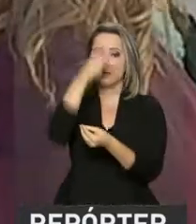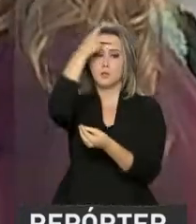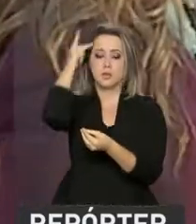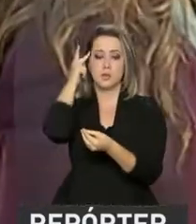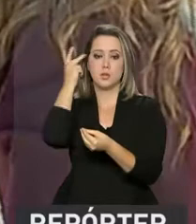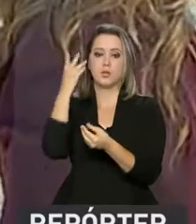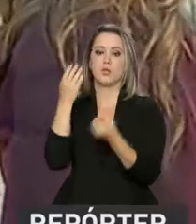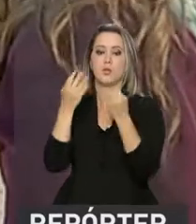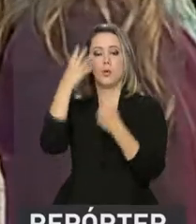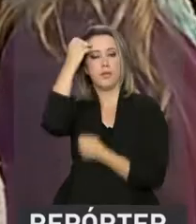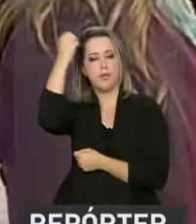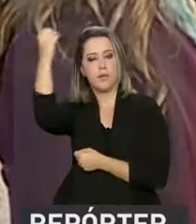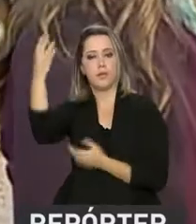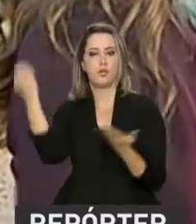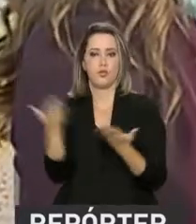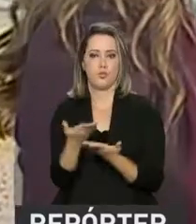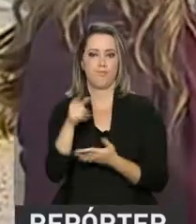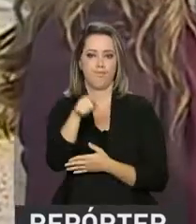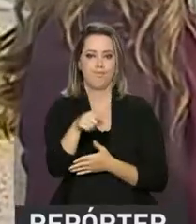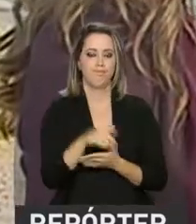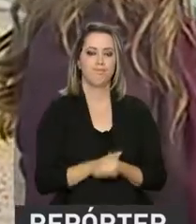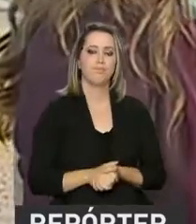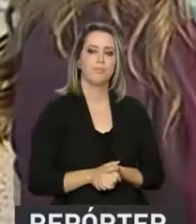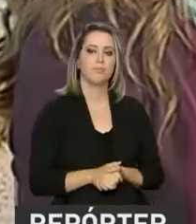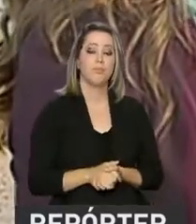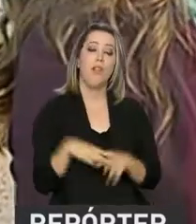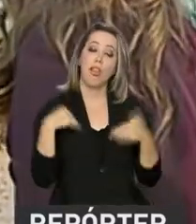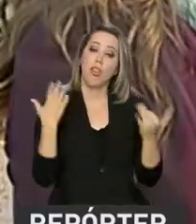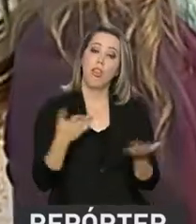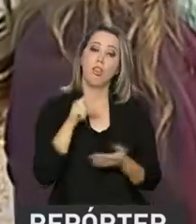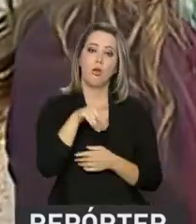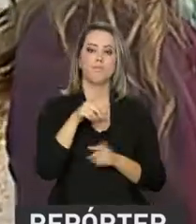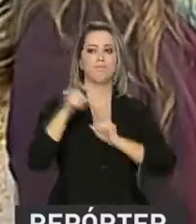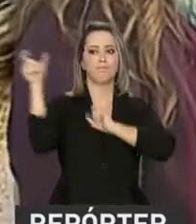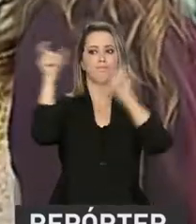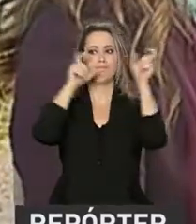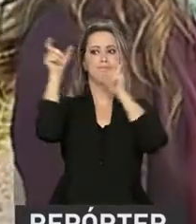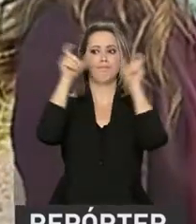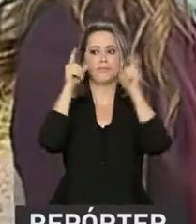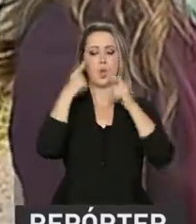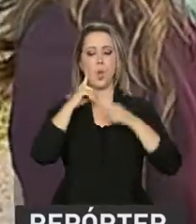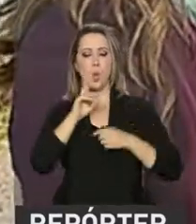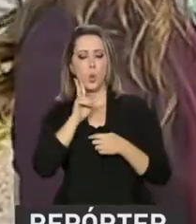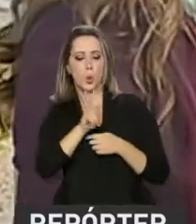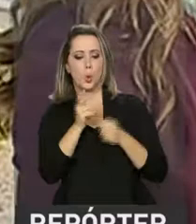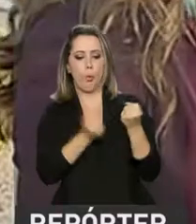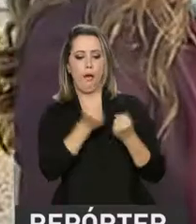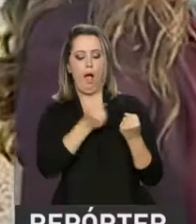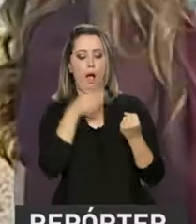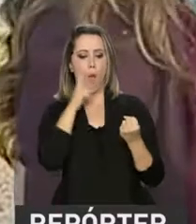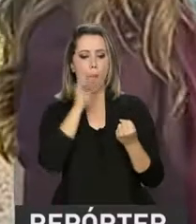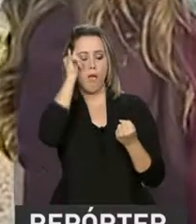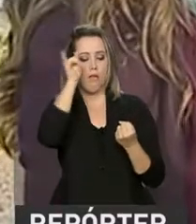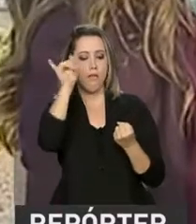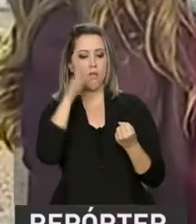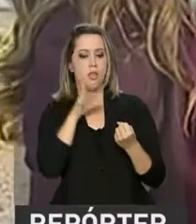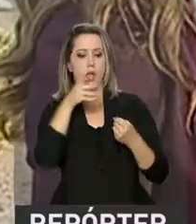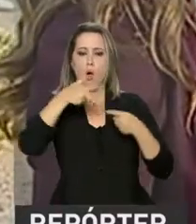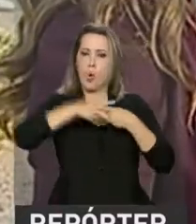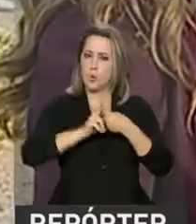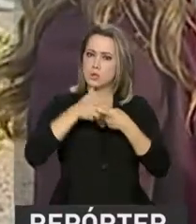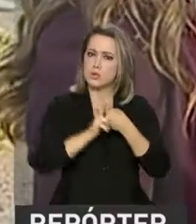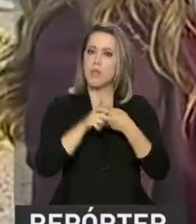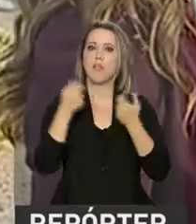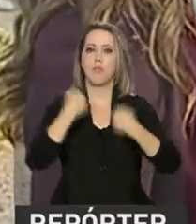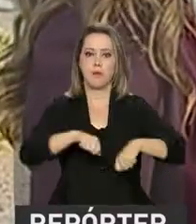estrada agora nesse feriado? Bom, uma das dicas é prestar atenção no veículo. Faça manutenção preventiva, tudo que você